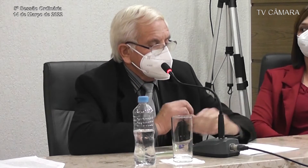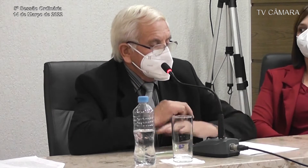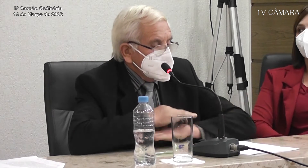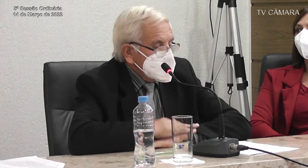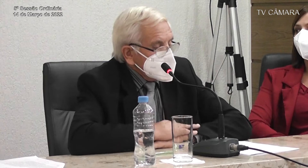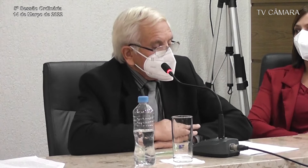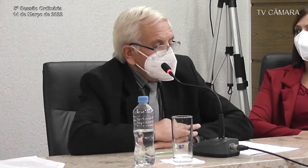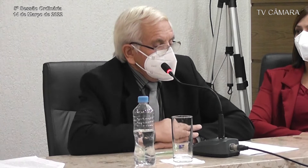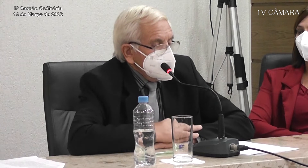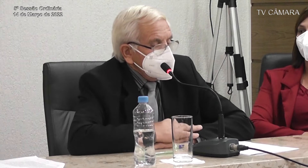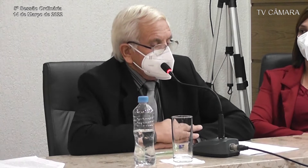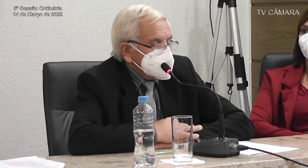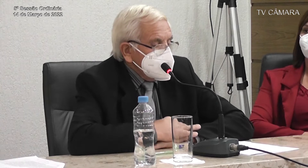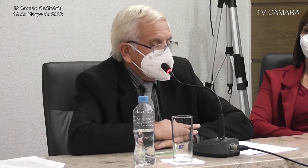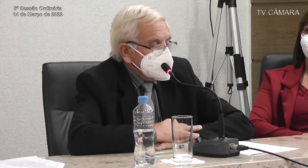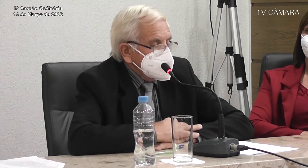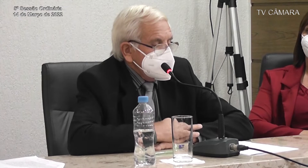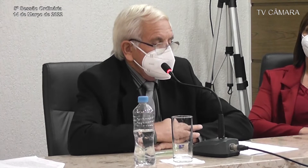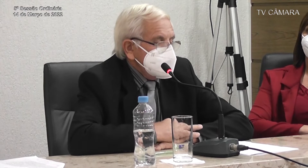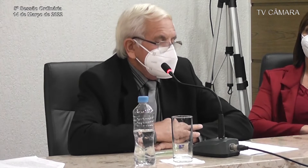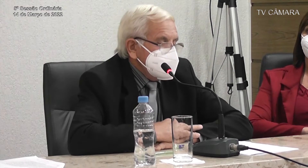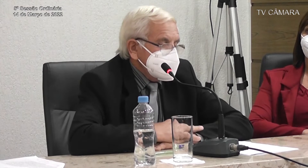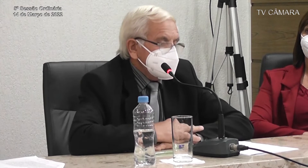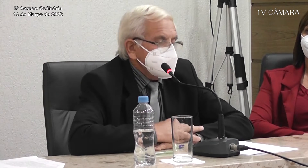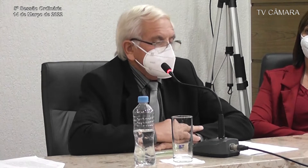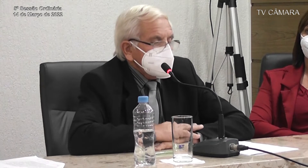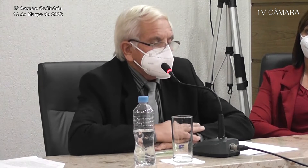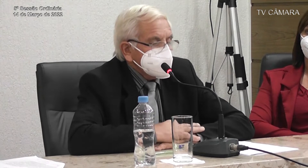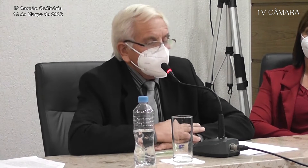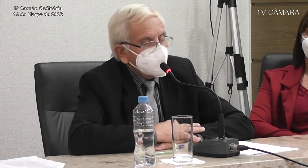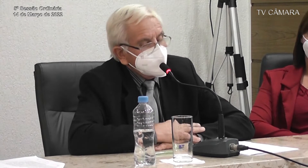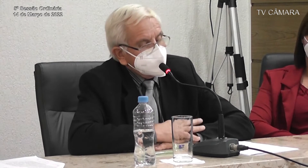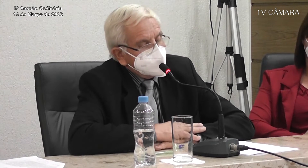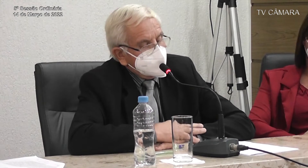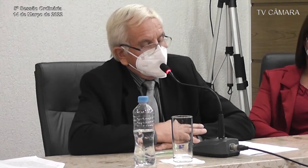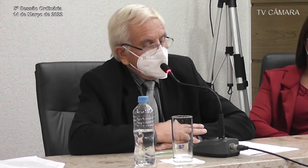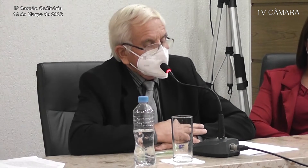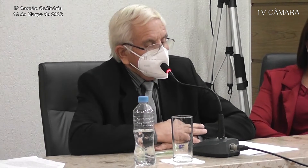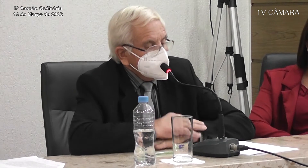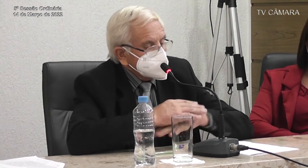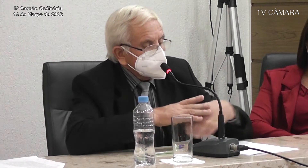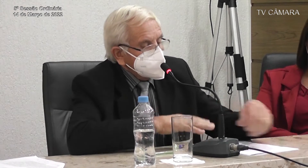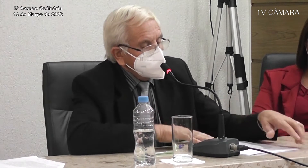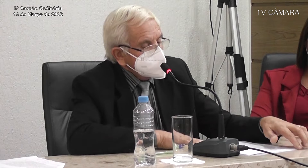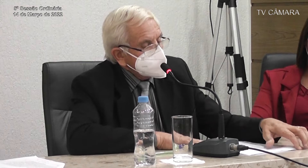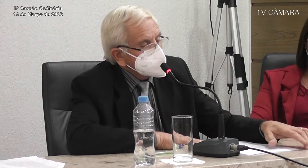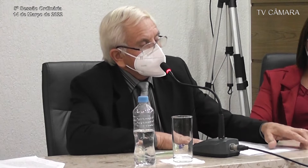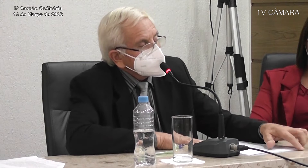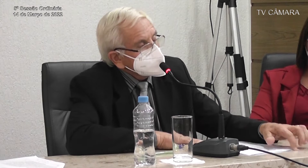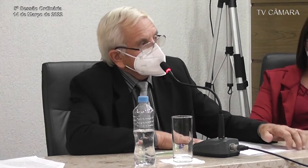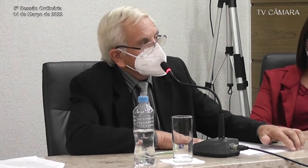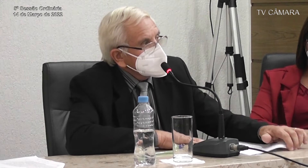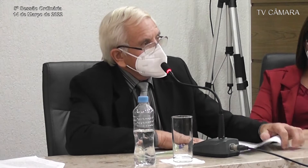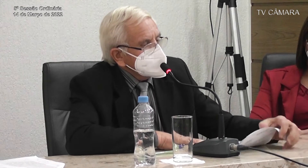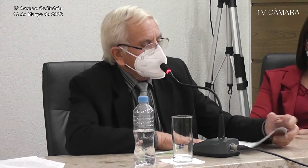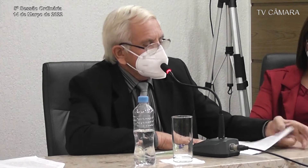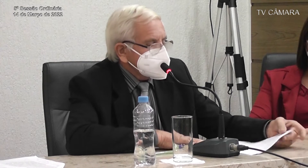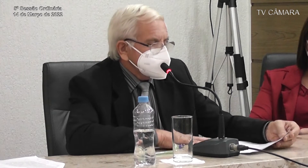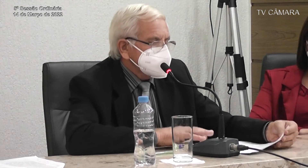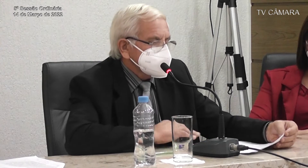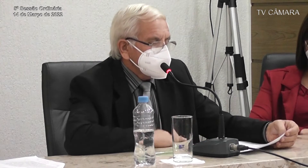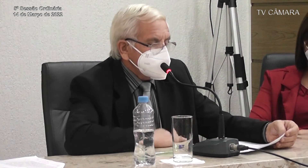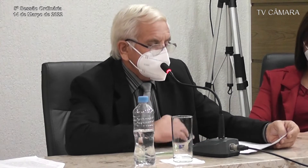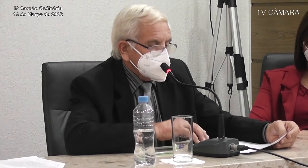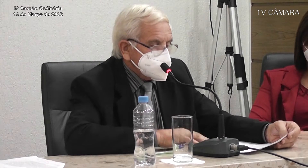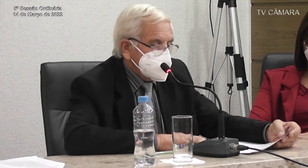estrada com patrola e máquina para valeta. Está faltando a pedra ainda porque na hora